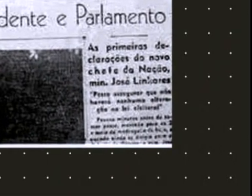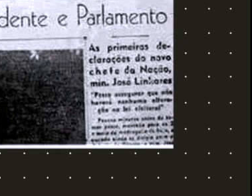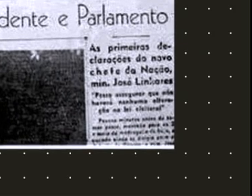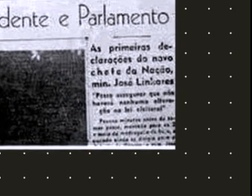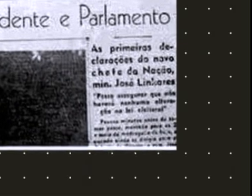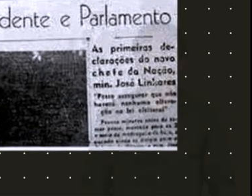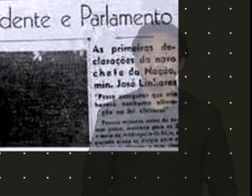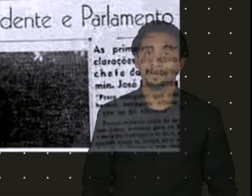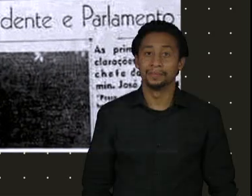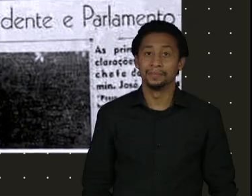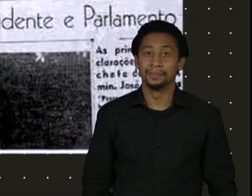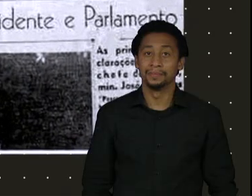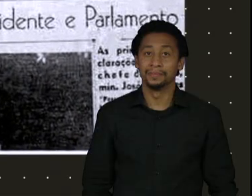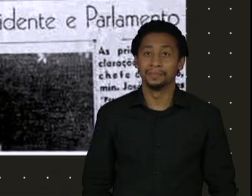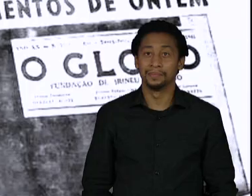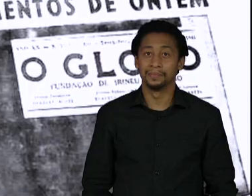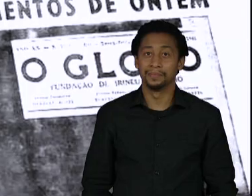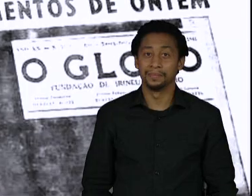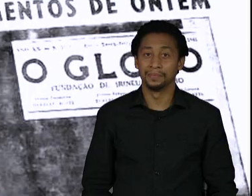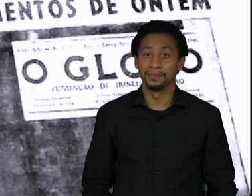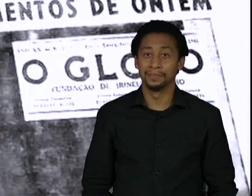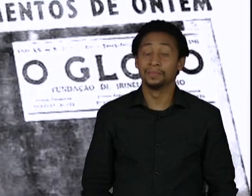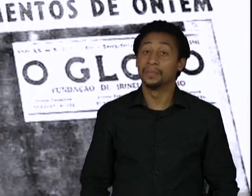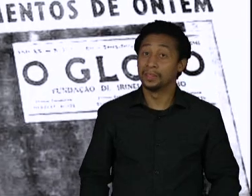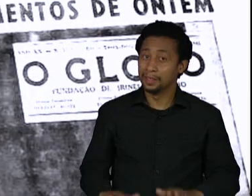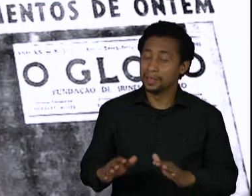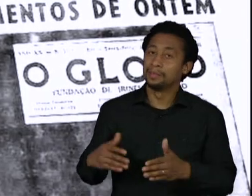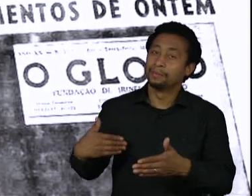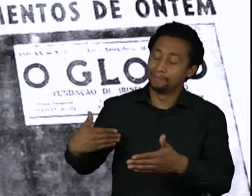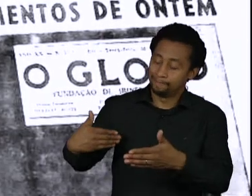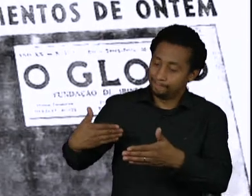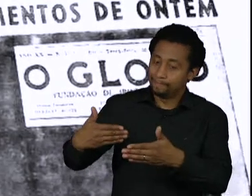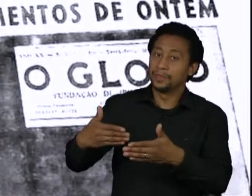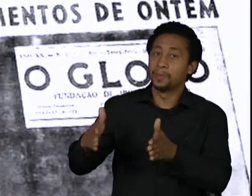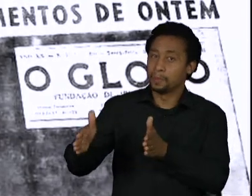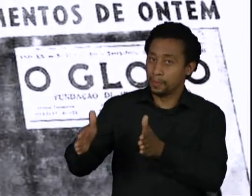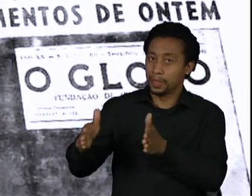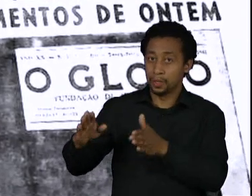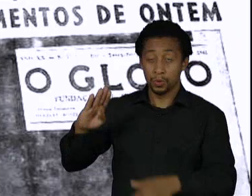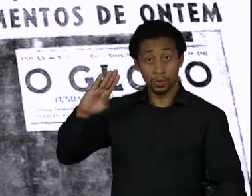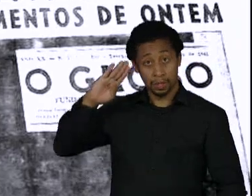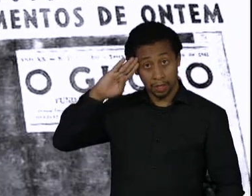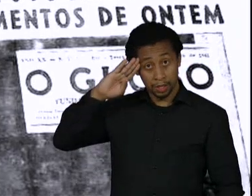Em 45, né? Acabando a ditadura,